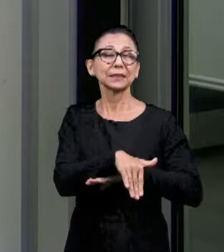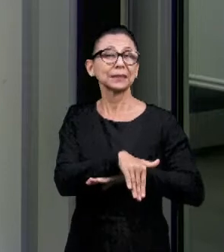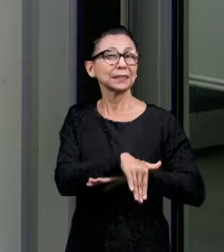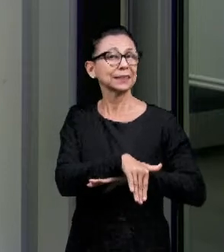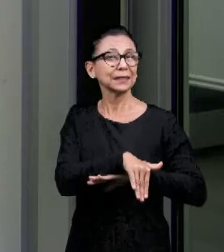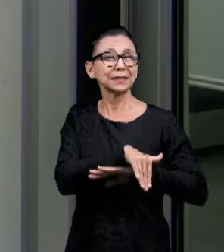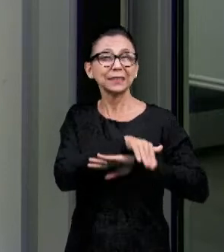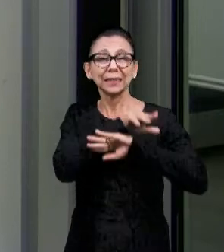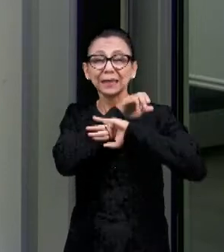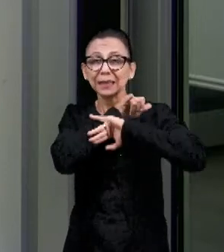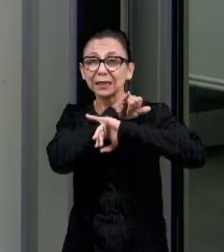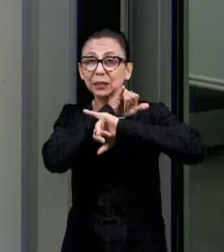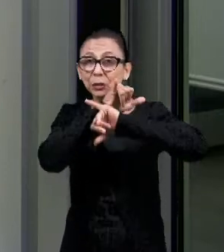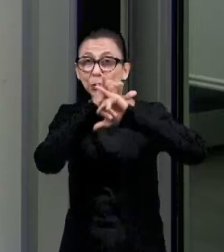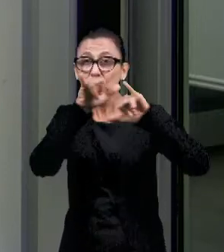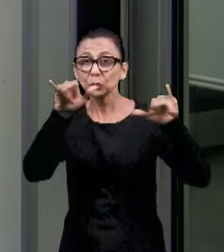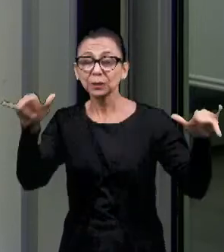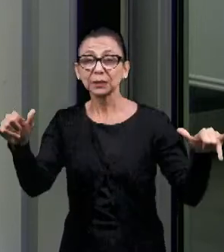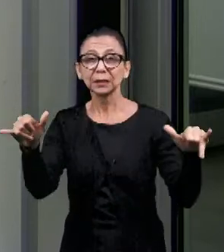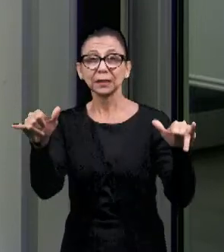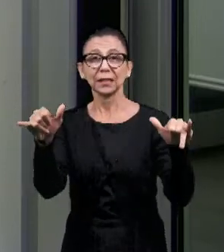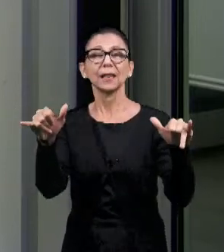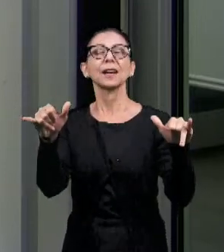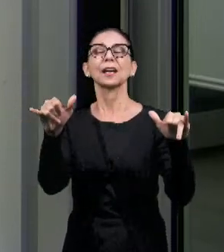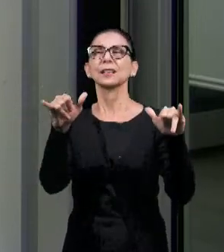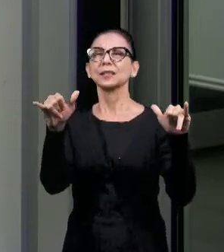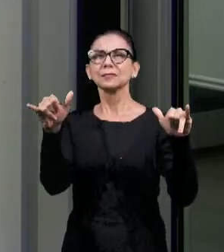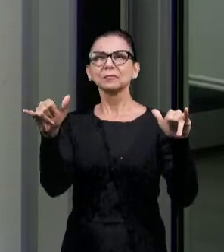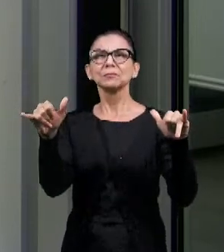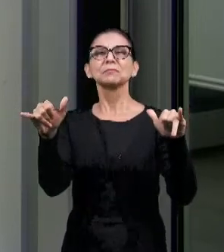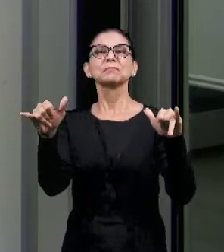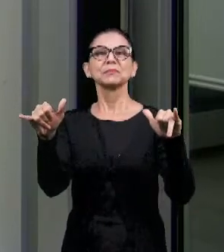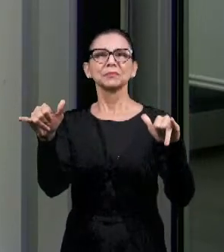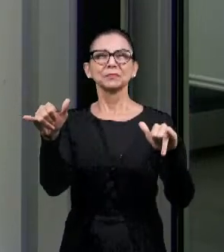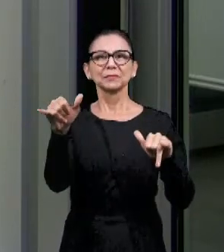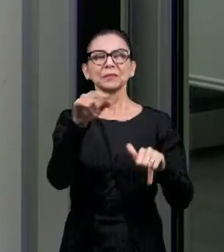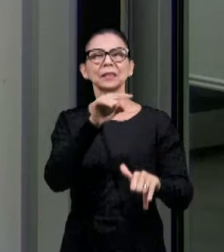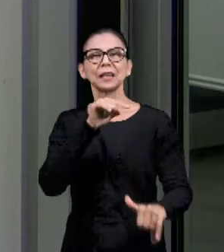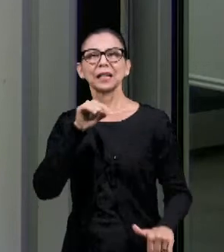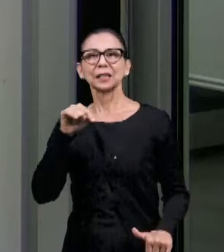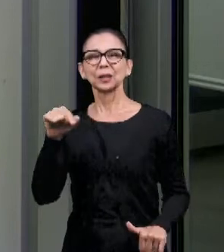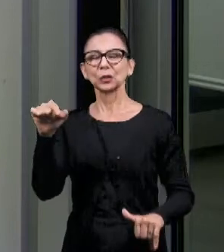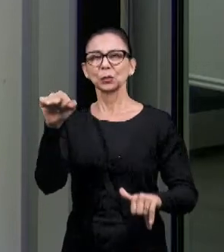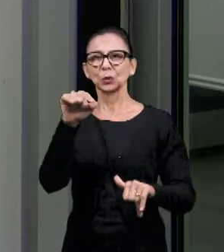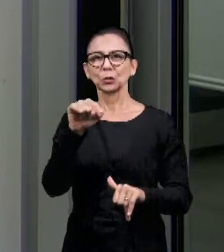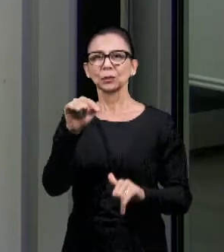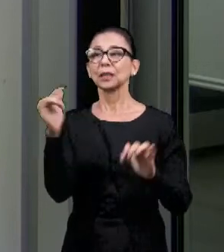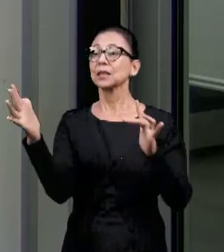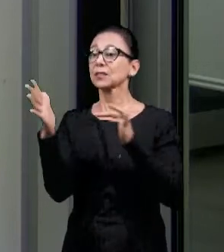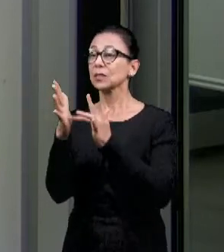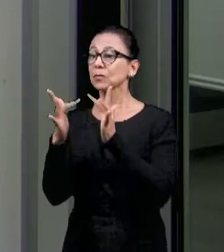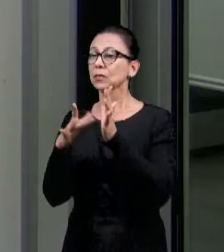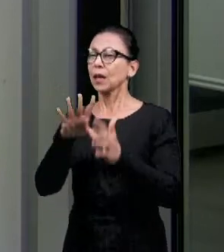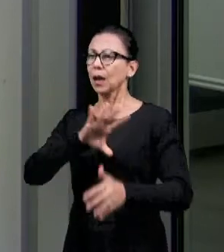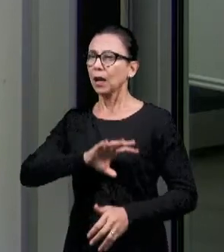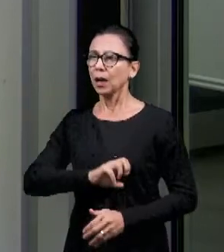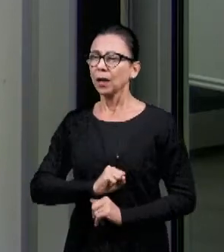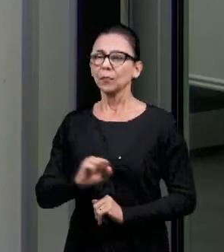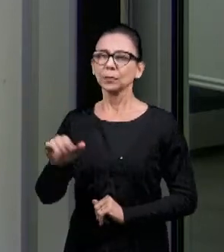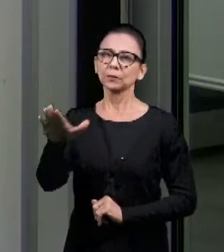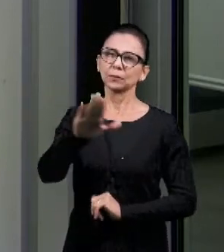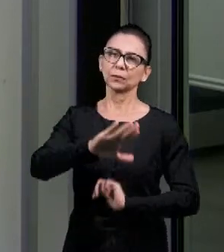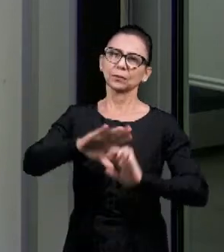e anunciar a plenos pulmões que Jesus ama o homem. A